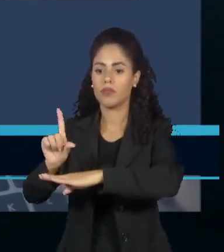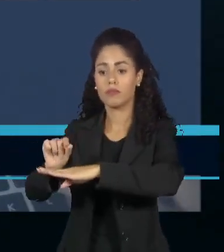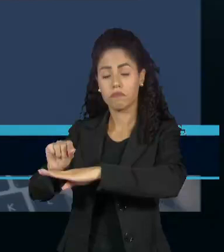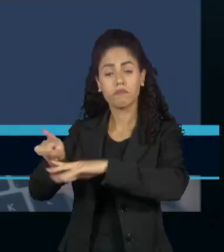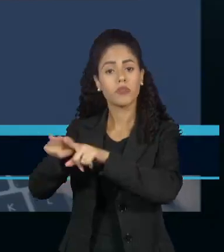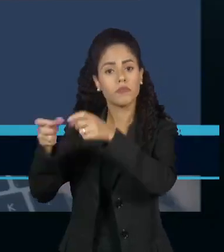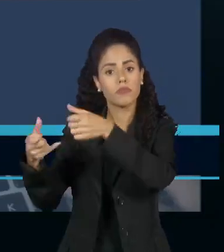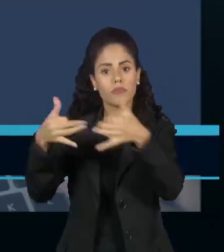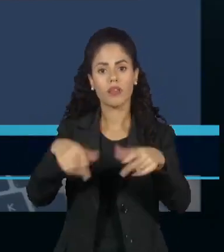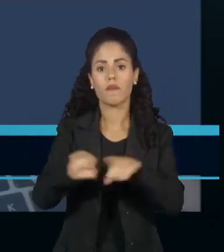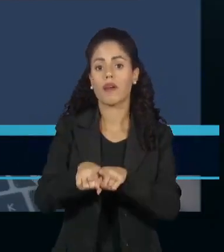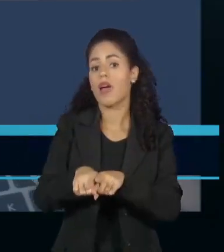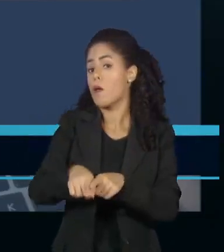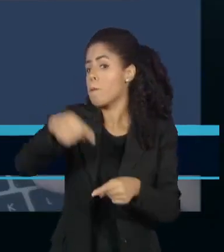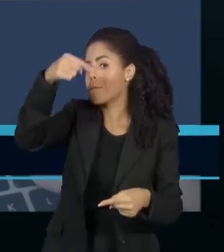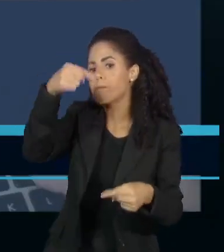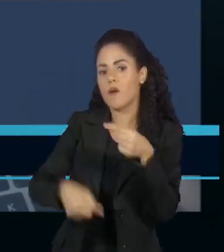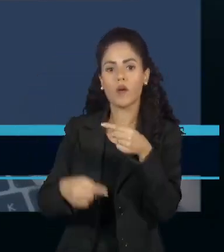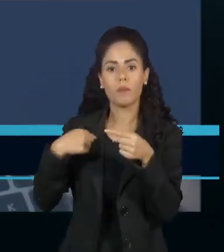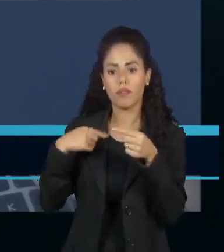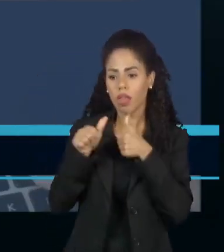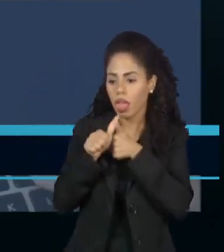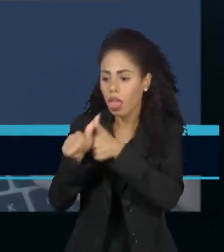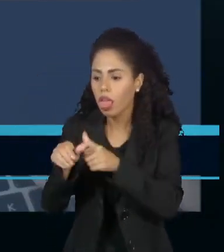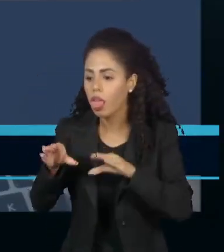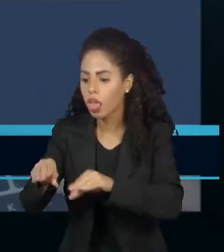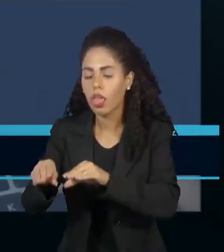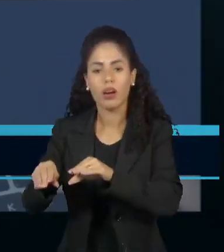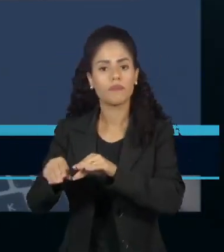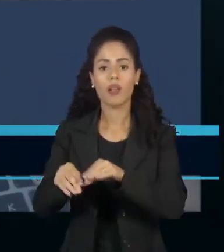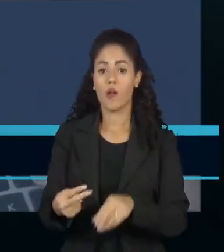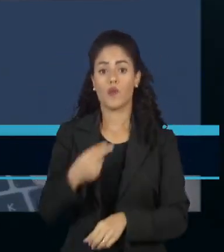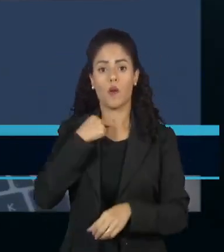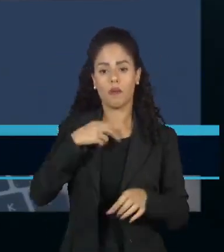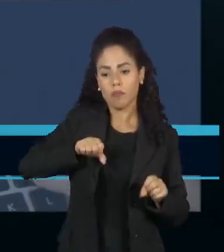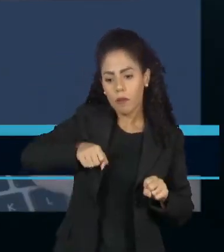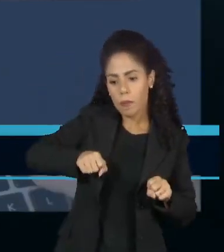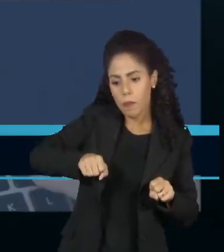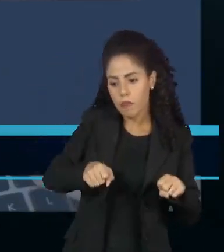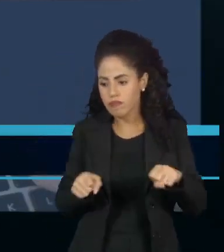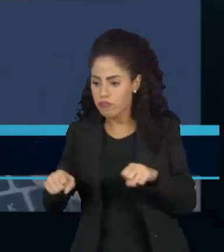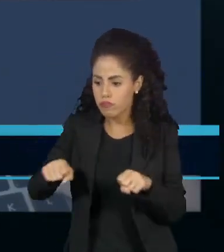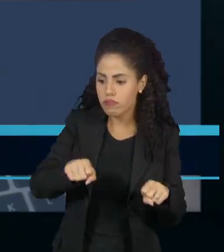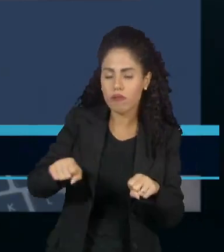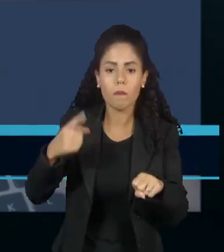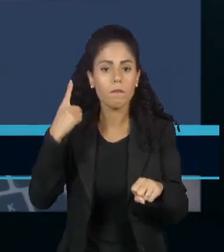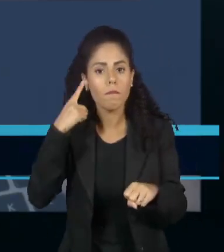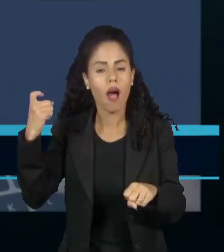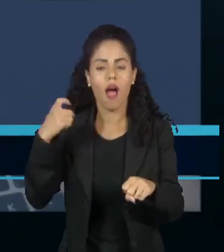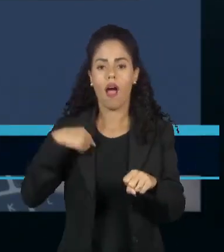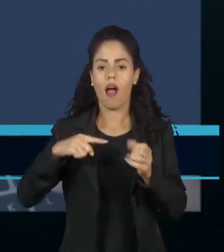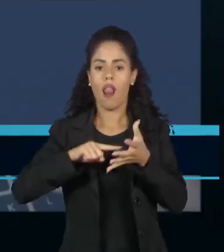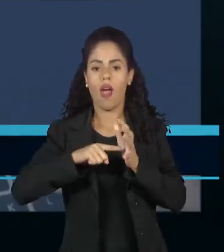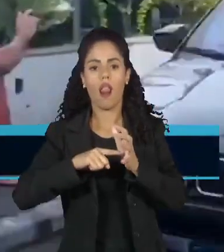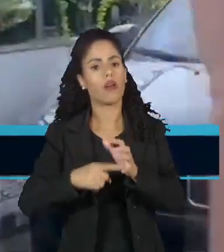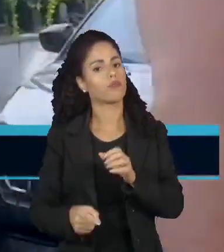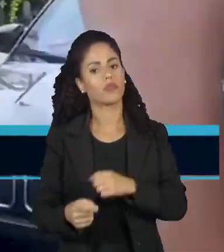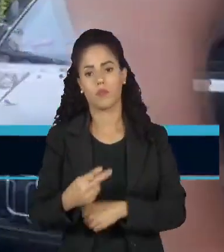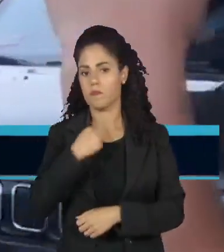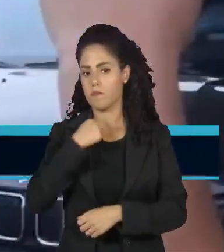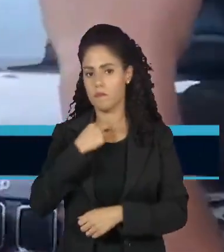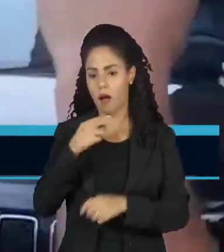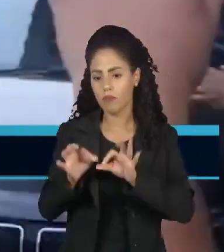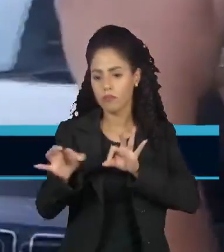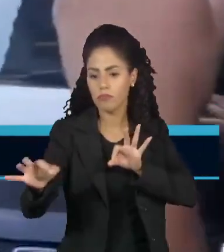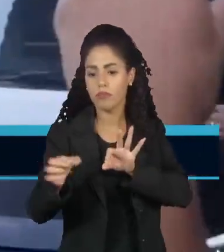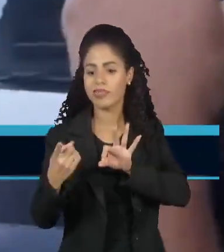proibido se aproximar de qualquer espécie de baleia com um motor de veículo Aquático ligado a menos de 100 m do animal os